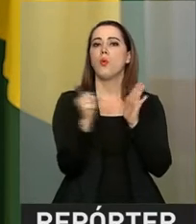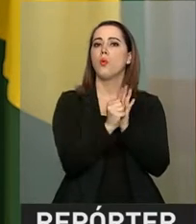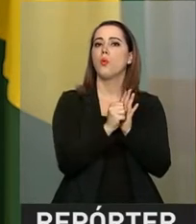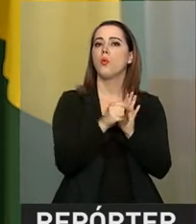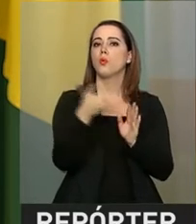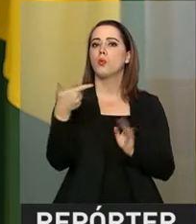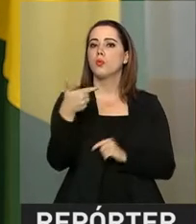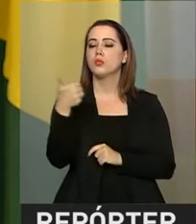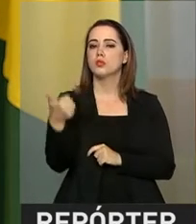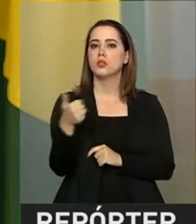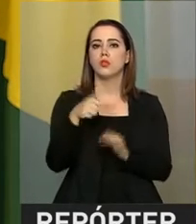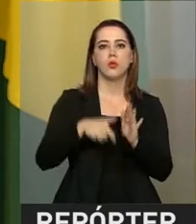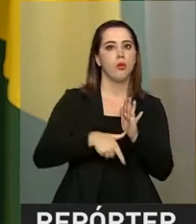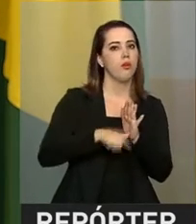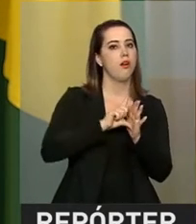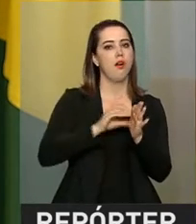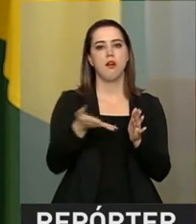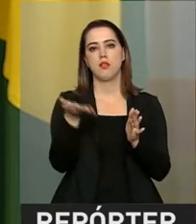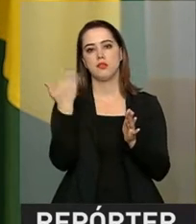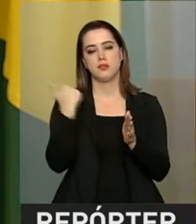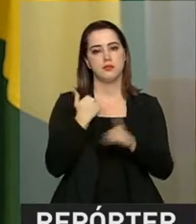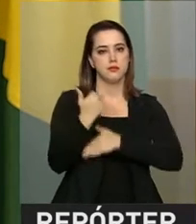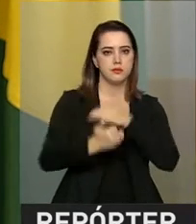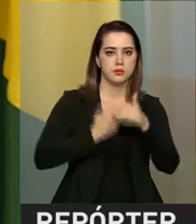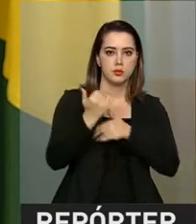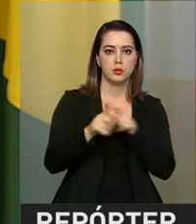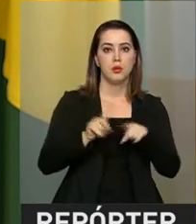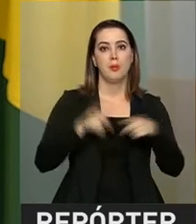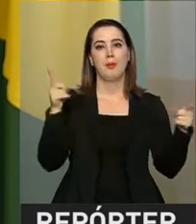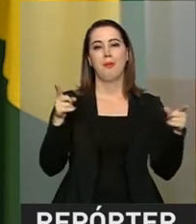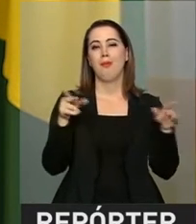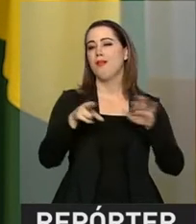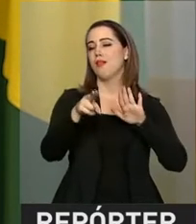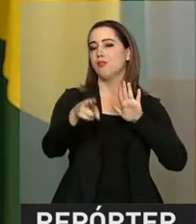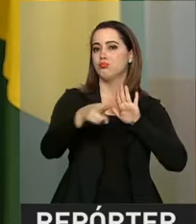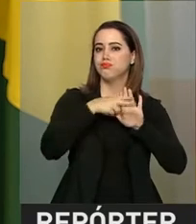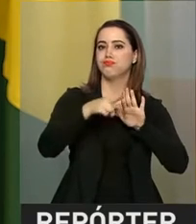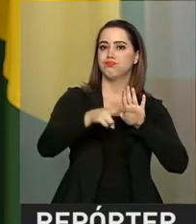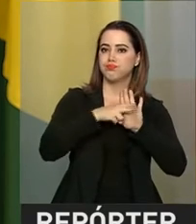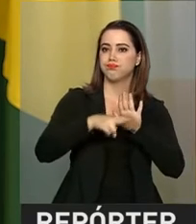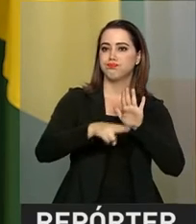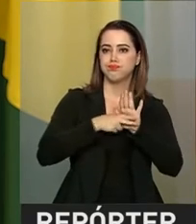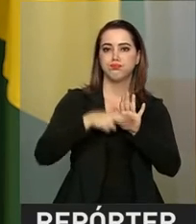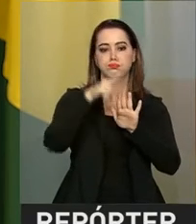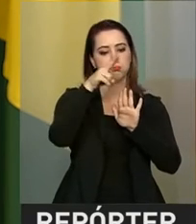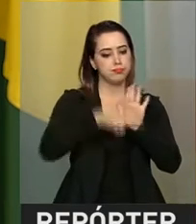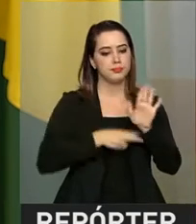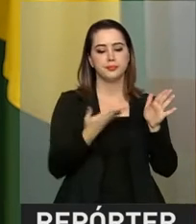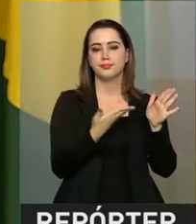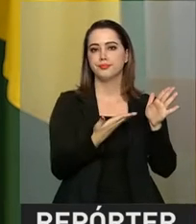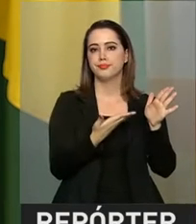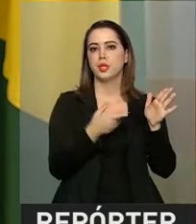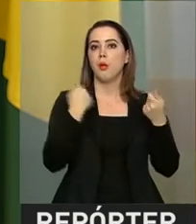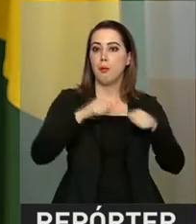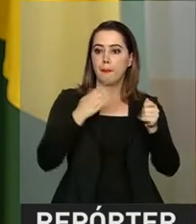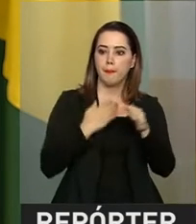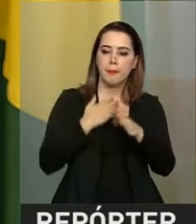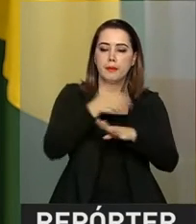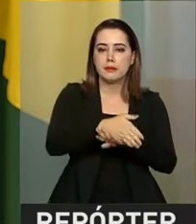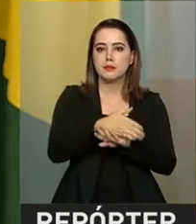dele começar já o arcabouço normativo do ministério precisa entrar no século